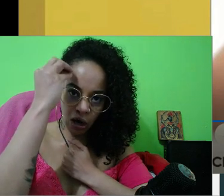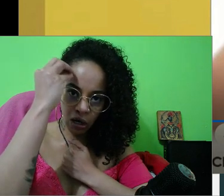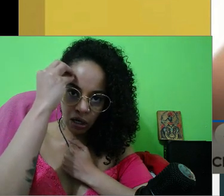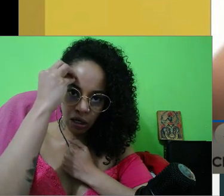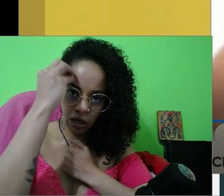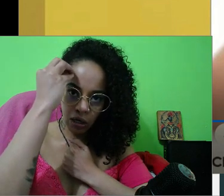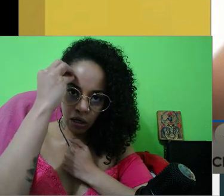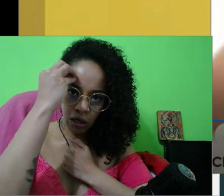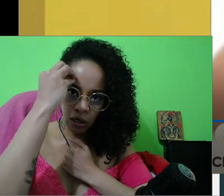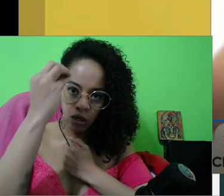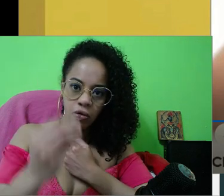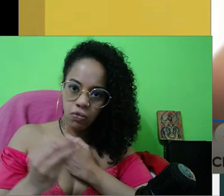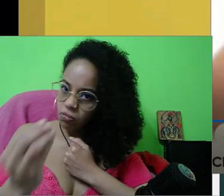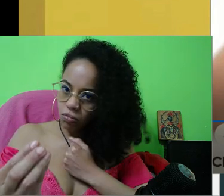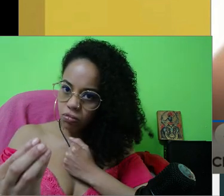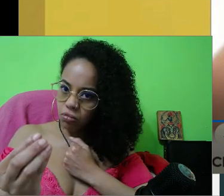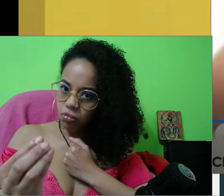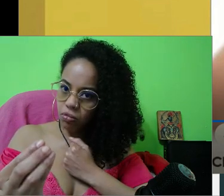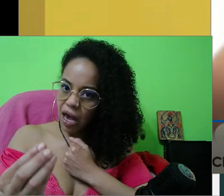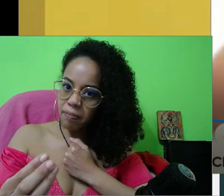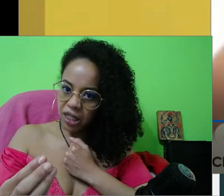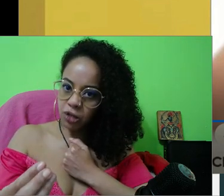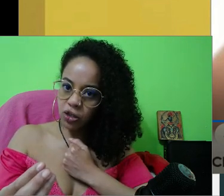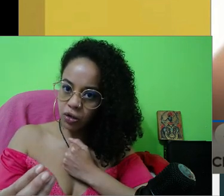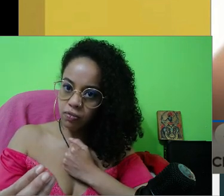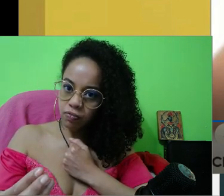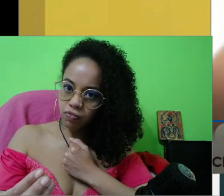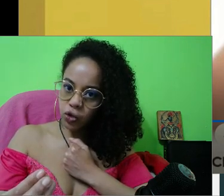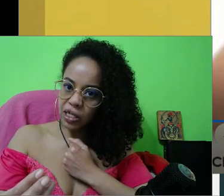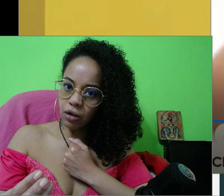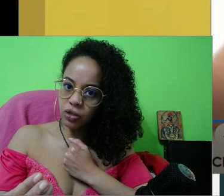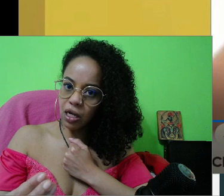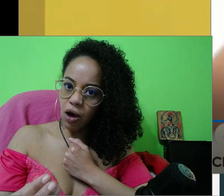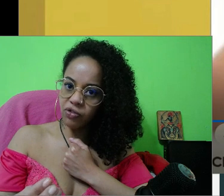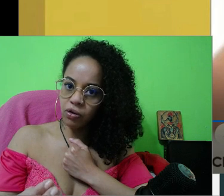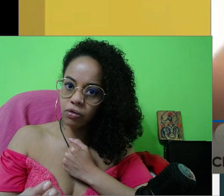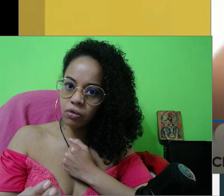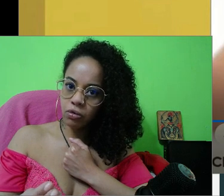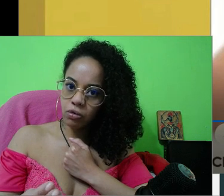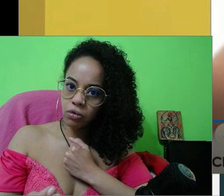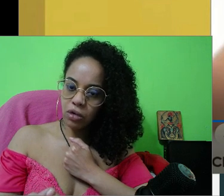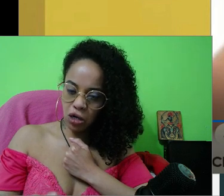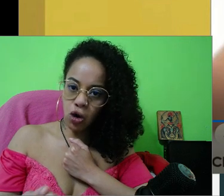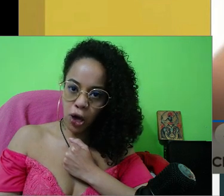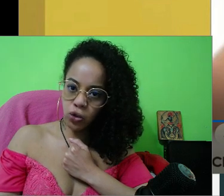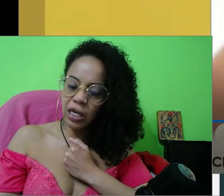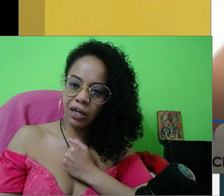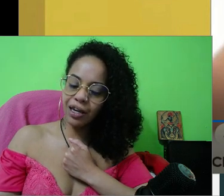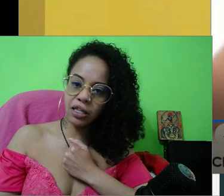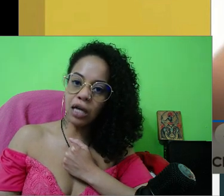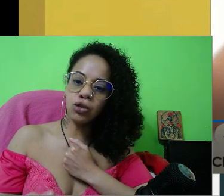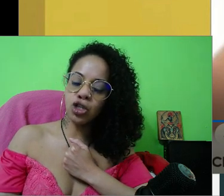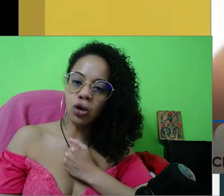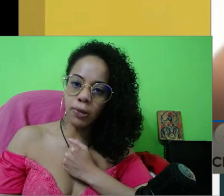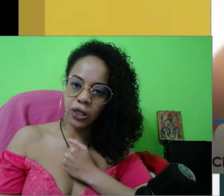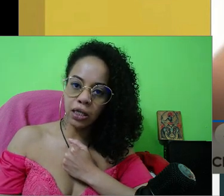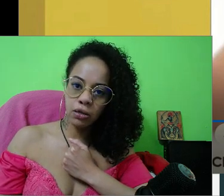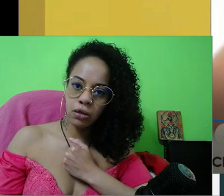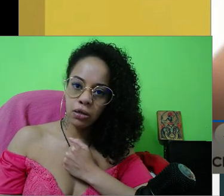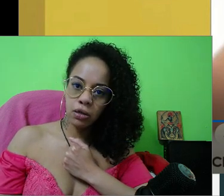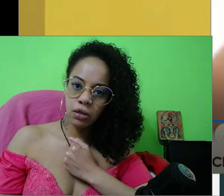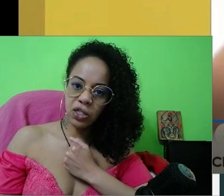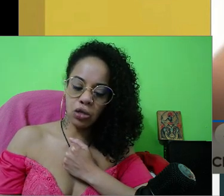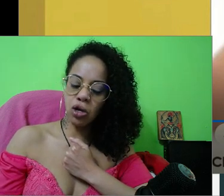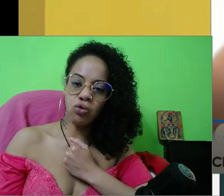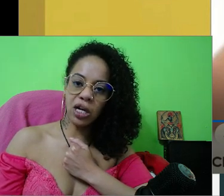e aqui ó é a mesma de do século 19 incomoda o que que tanto te